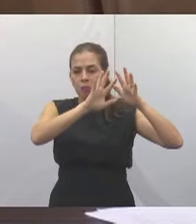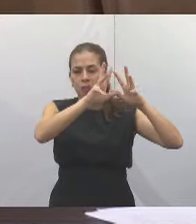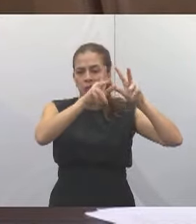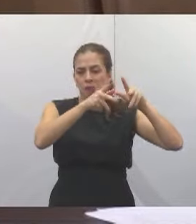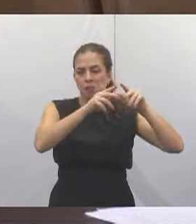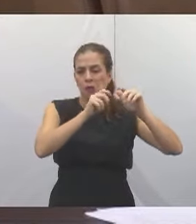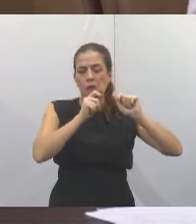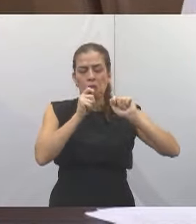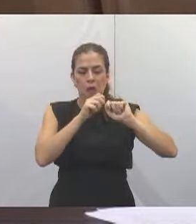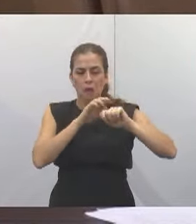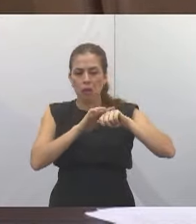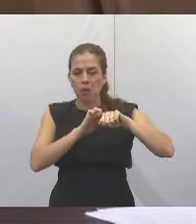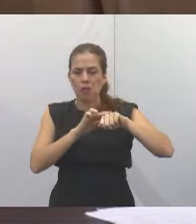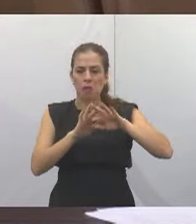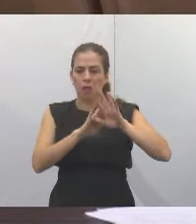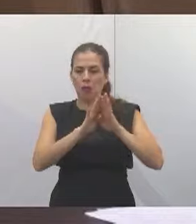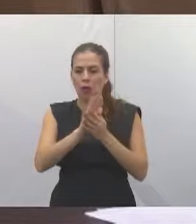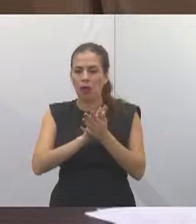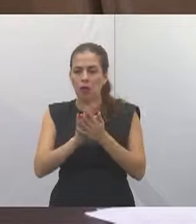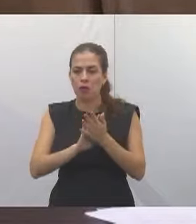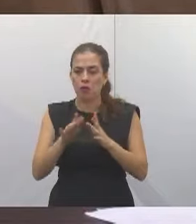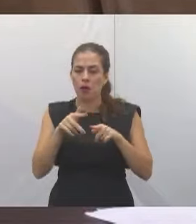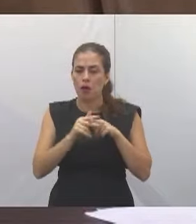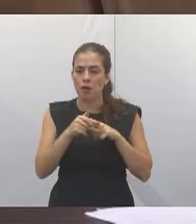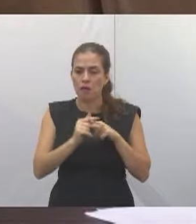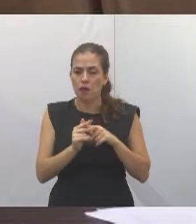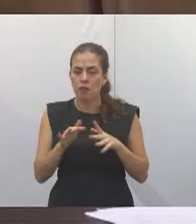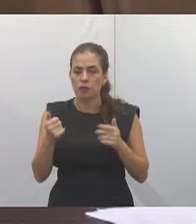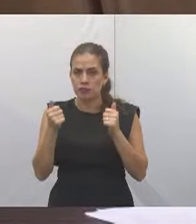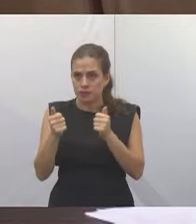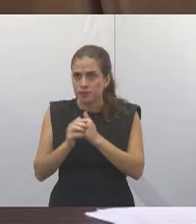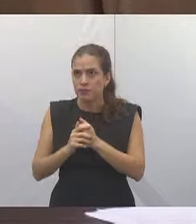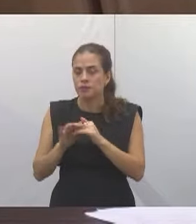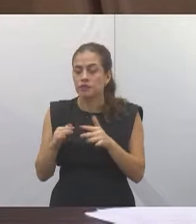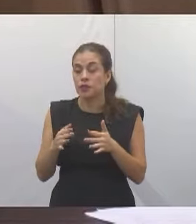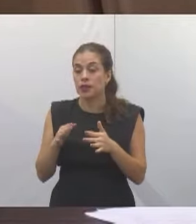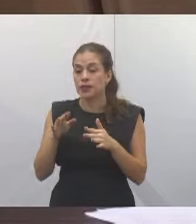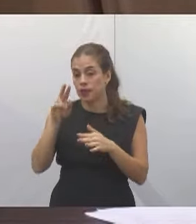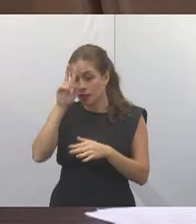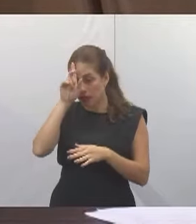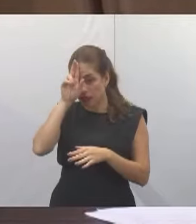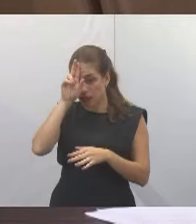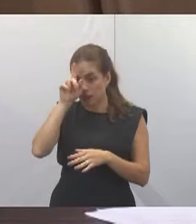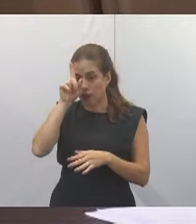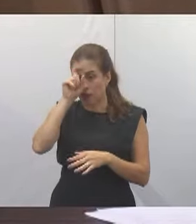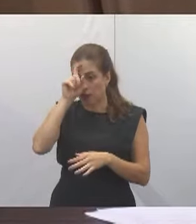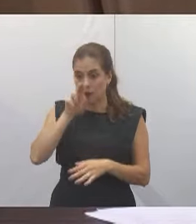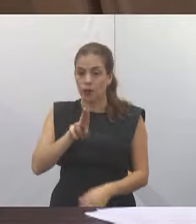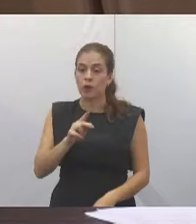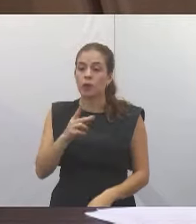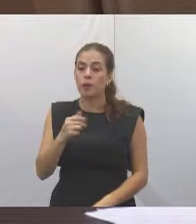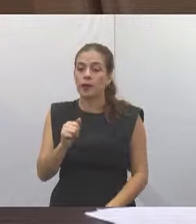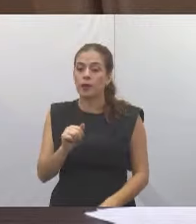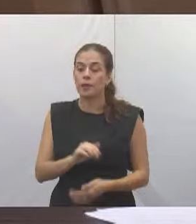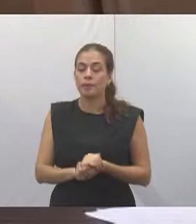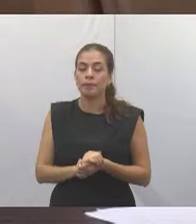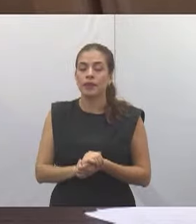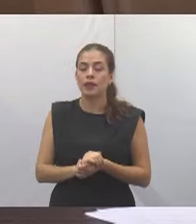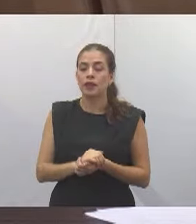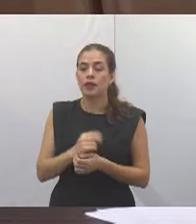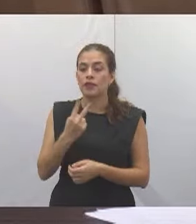estão fazendo em várias unidades de saúde, a reforma. Só que na UPA 24 horas do Parque Minha Lua, desde o primeiro dia